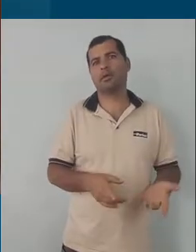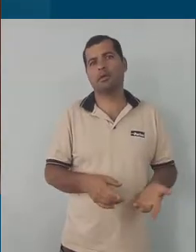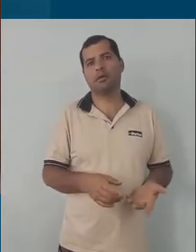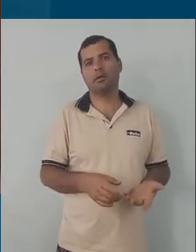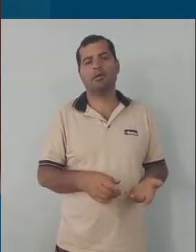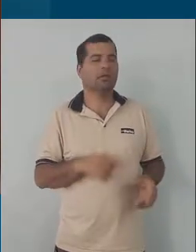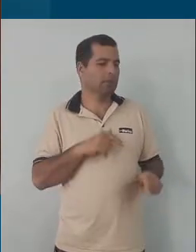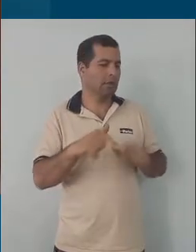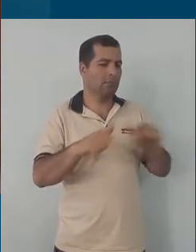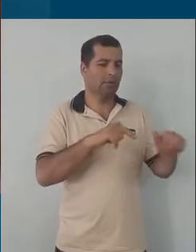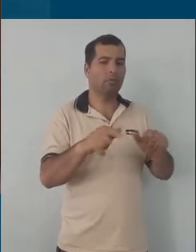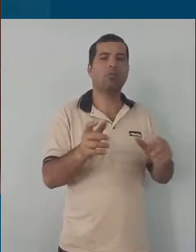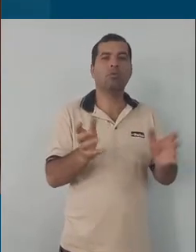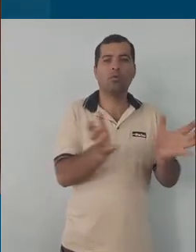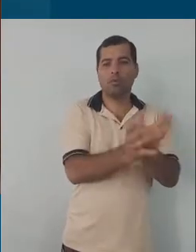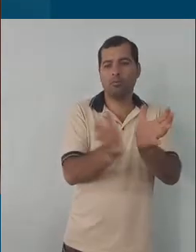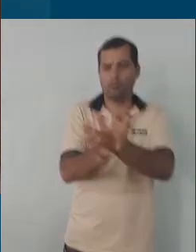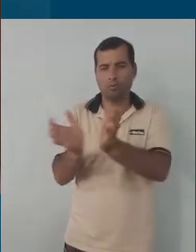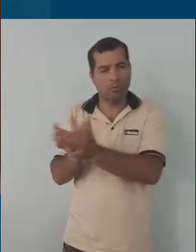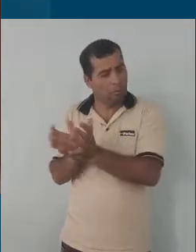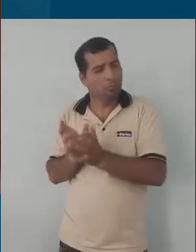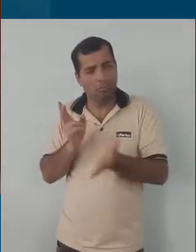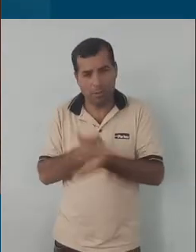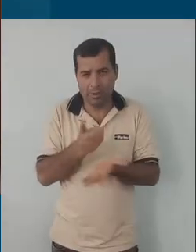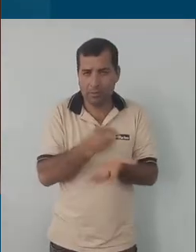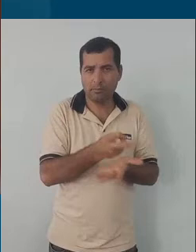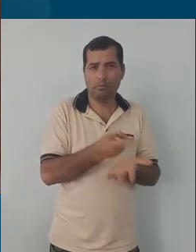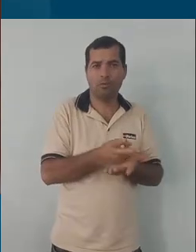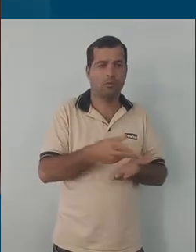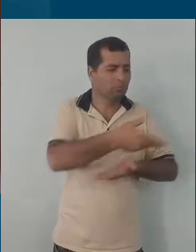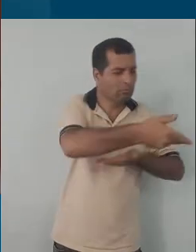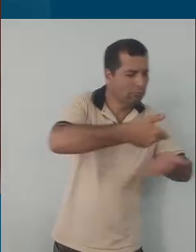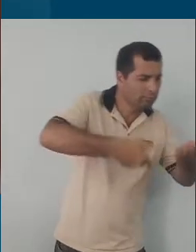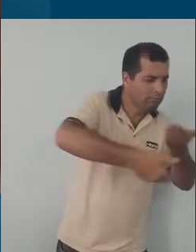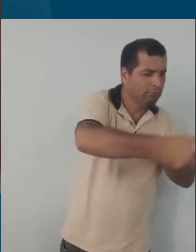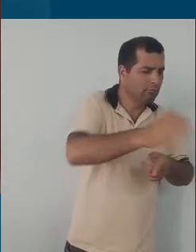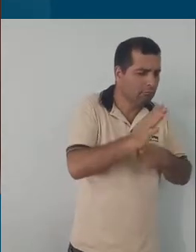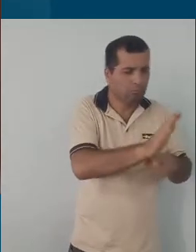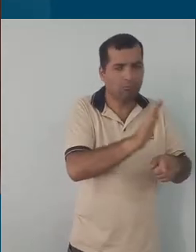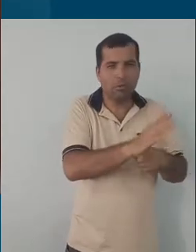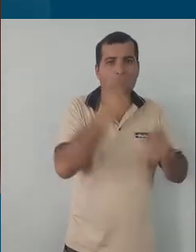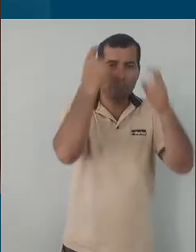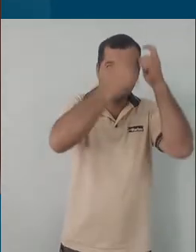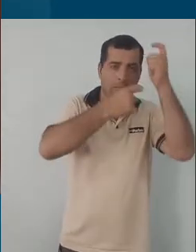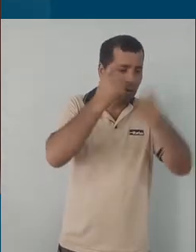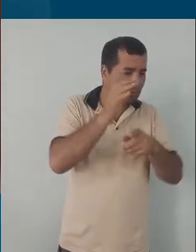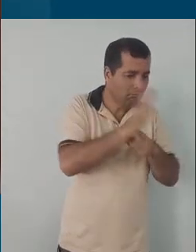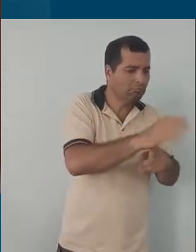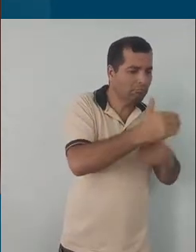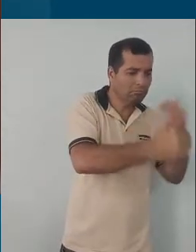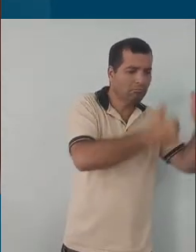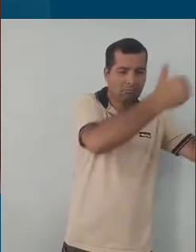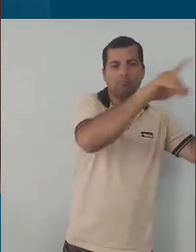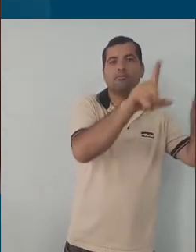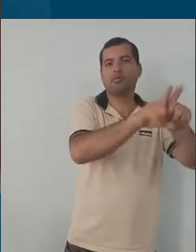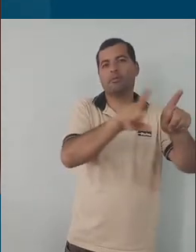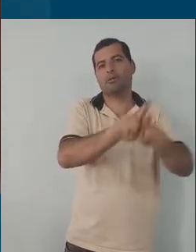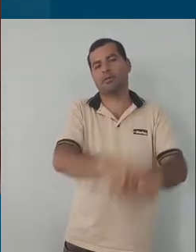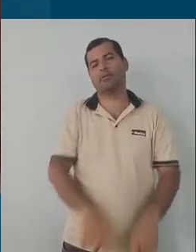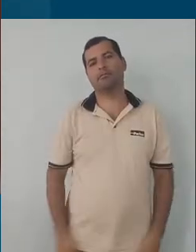nos grupos, em grupos solidários que vão estar preocupados com o seu aprendizado também, né?